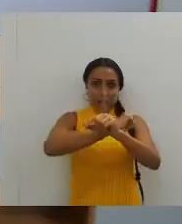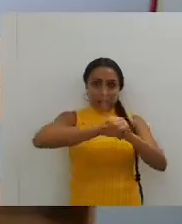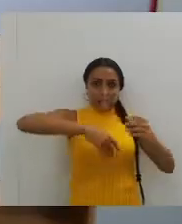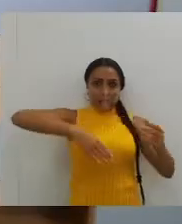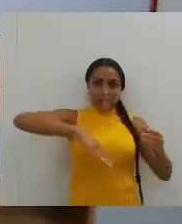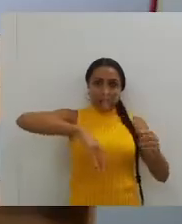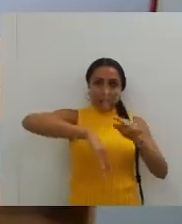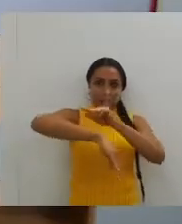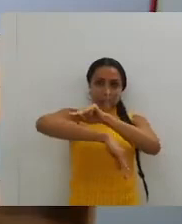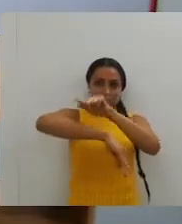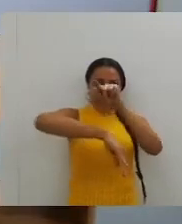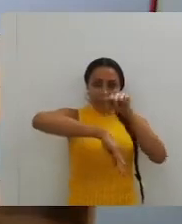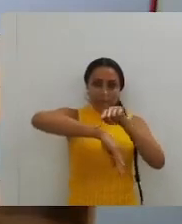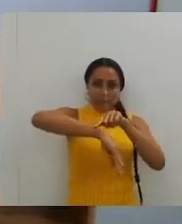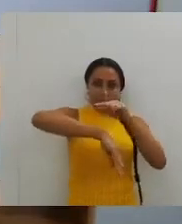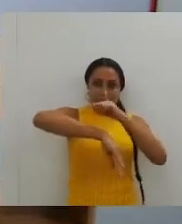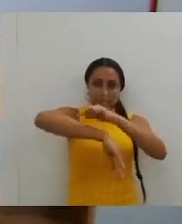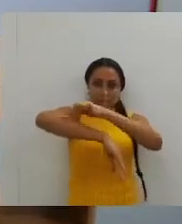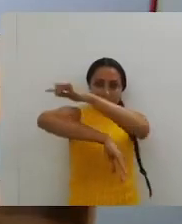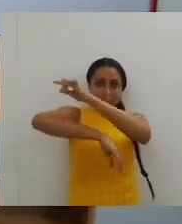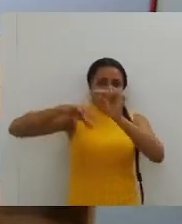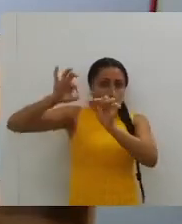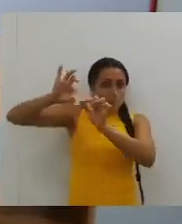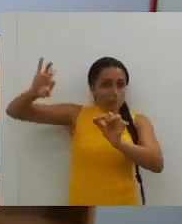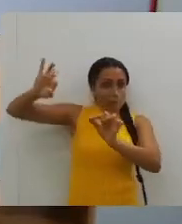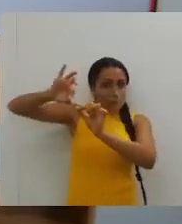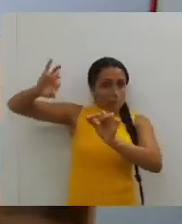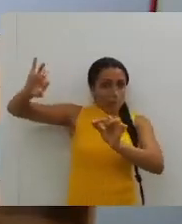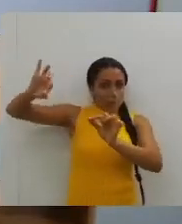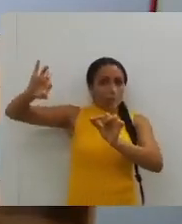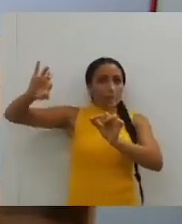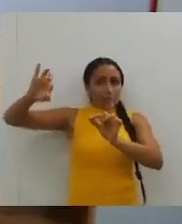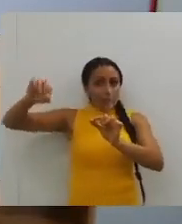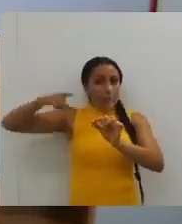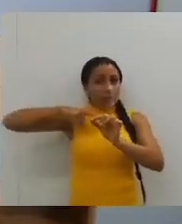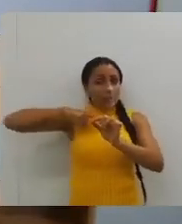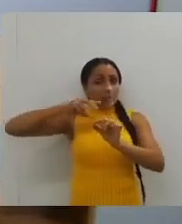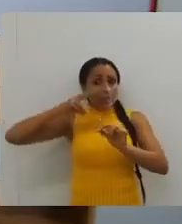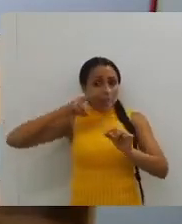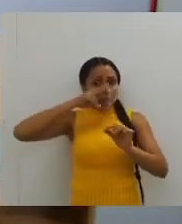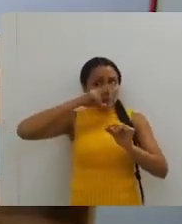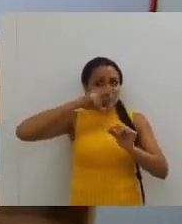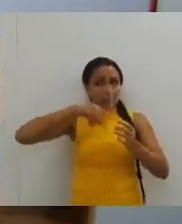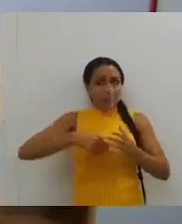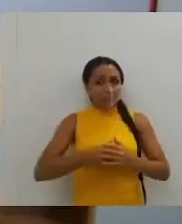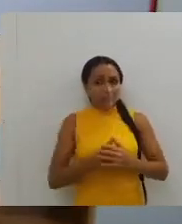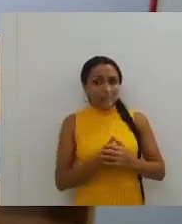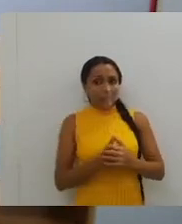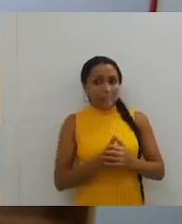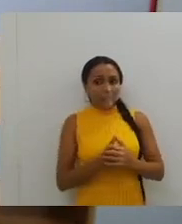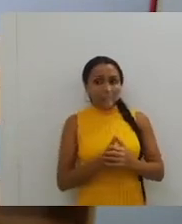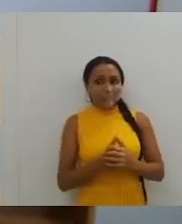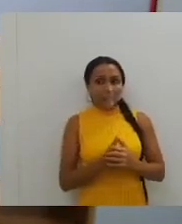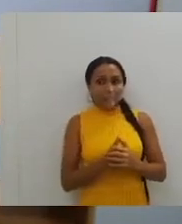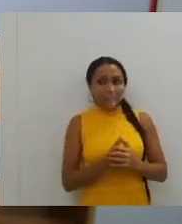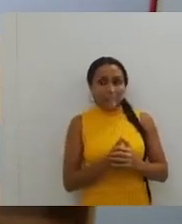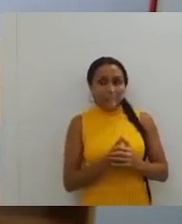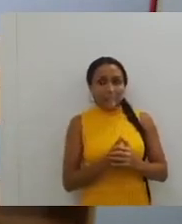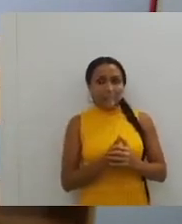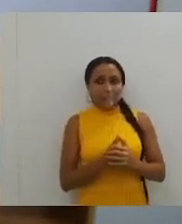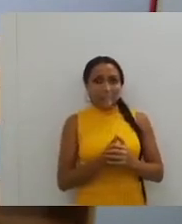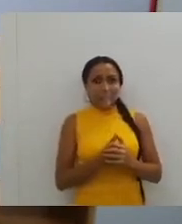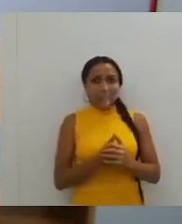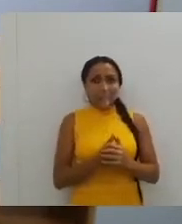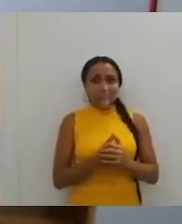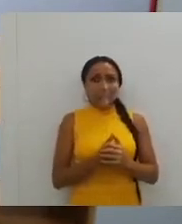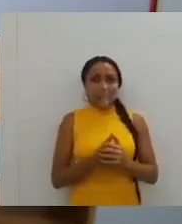por intermédio de um fio, existe uma força que atua ao longo do fio. E essa força que atua ao longo do fio